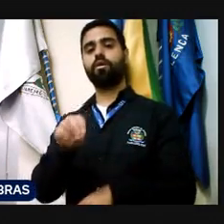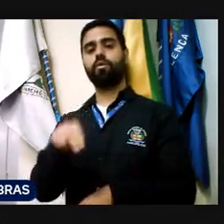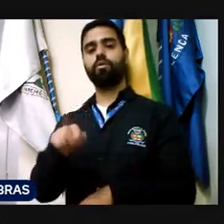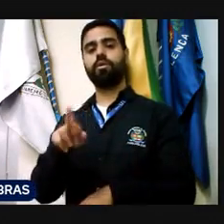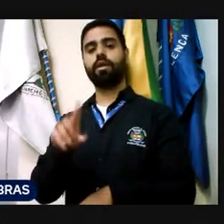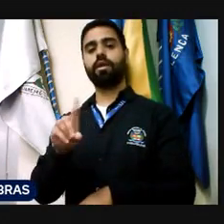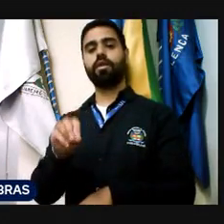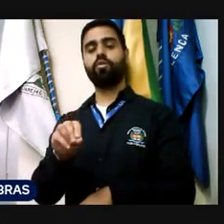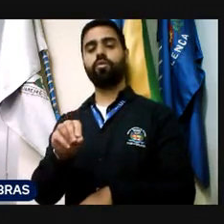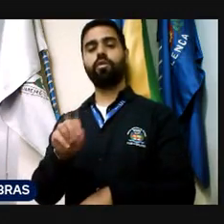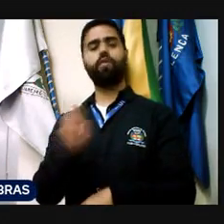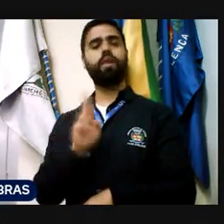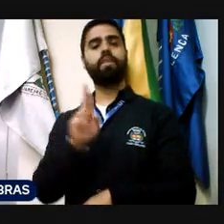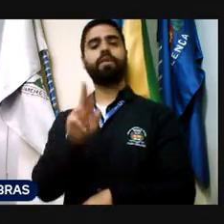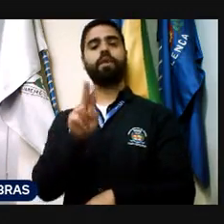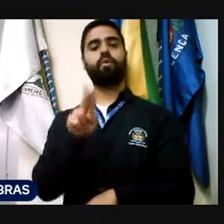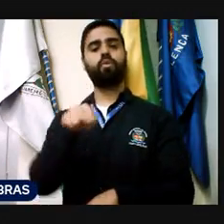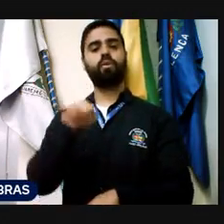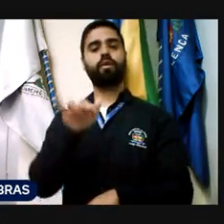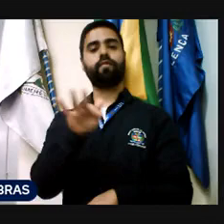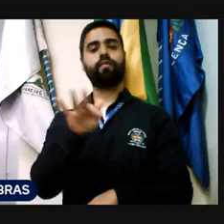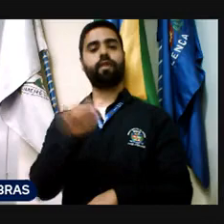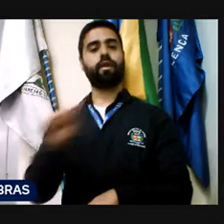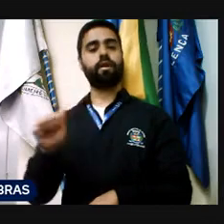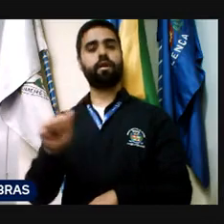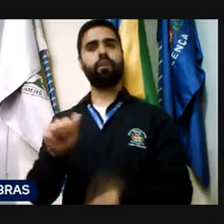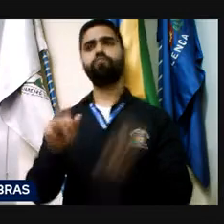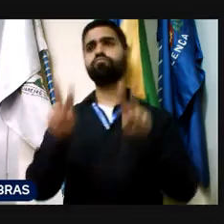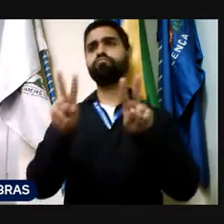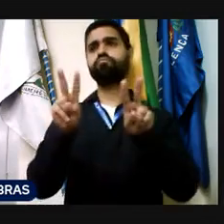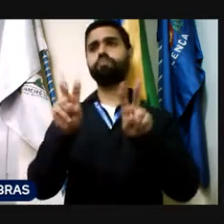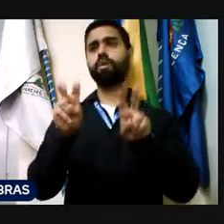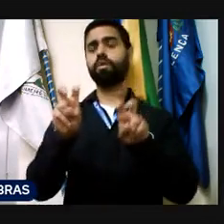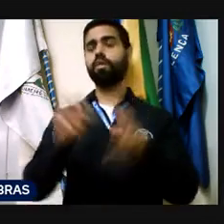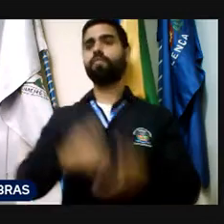a Unifaa. Foi um tema bastante